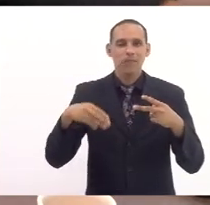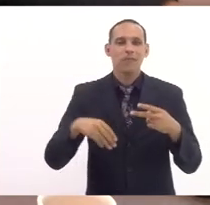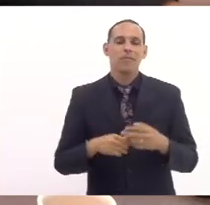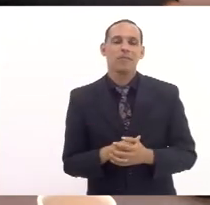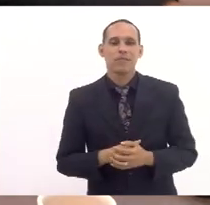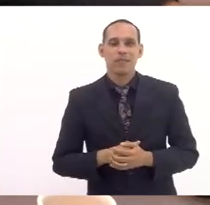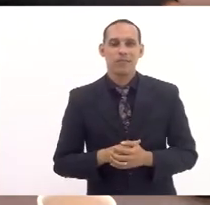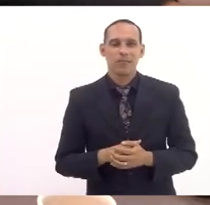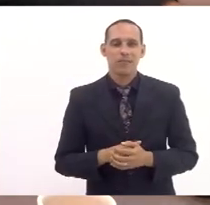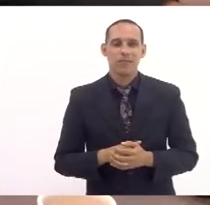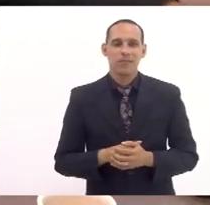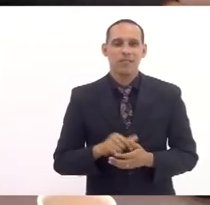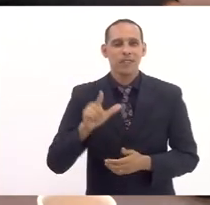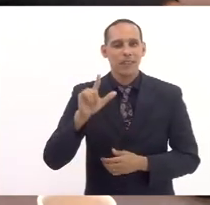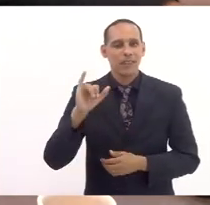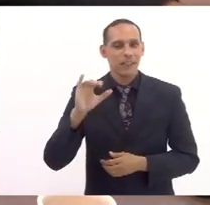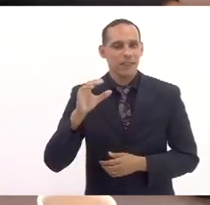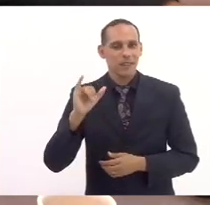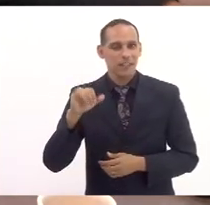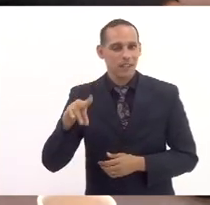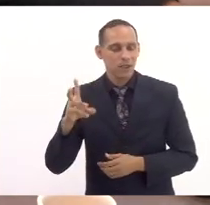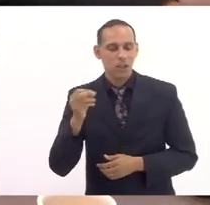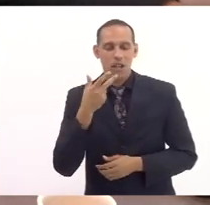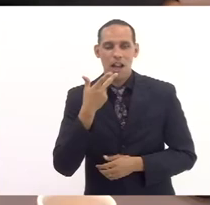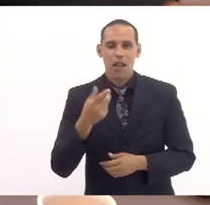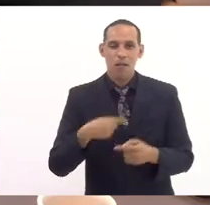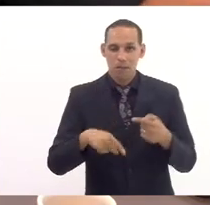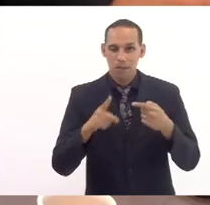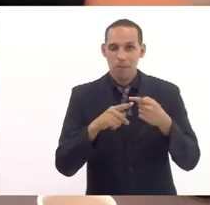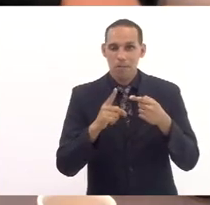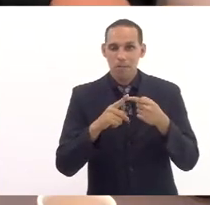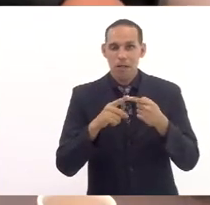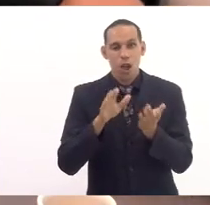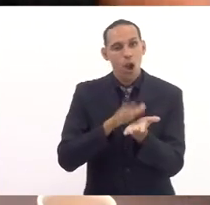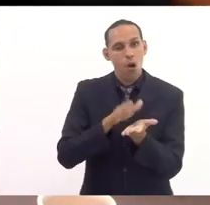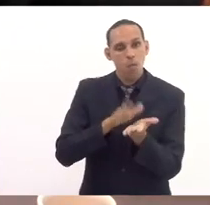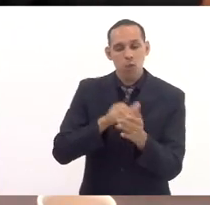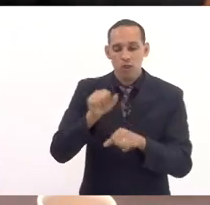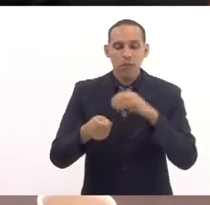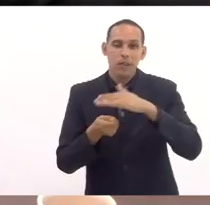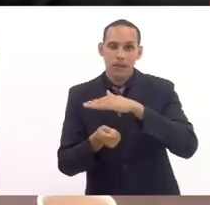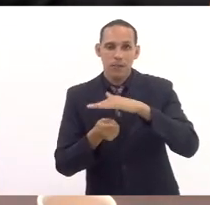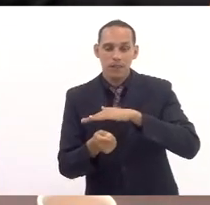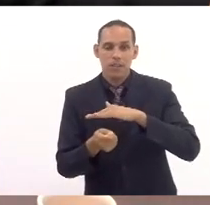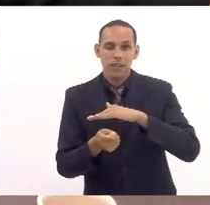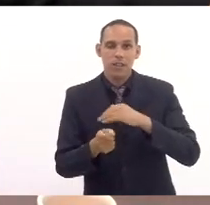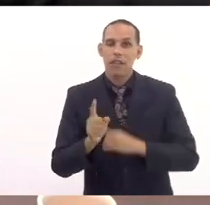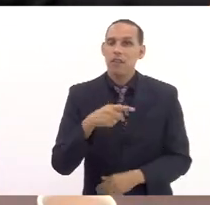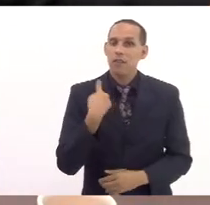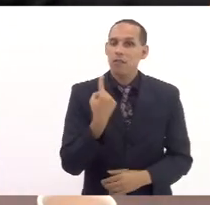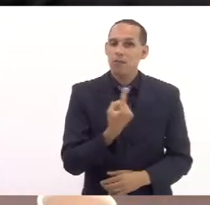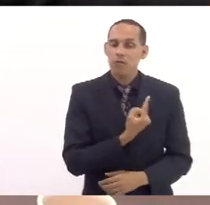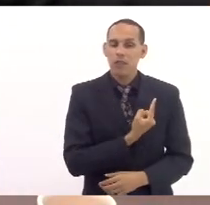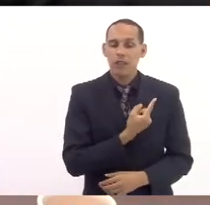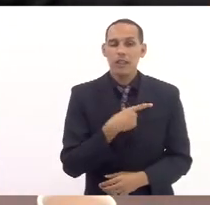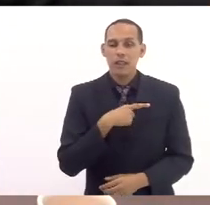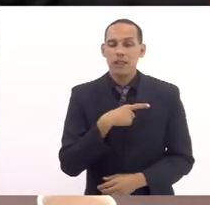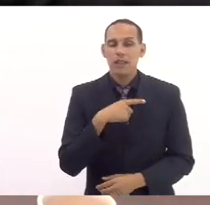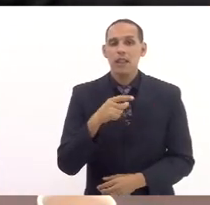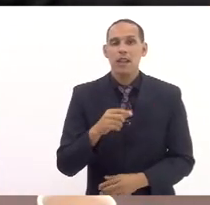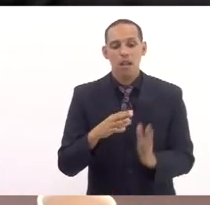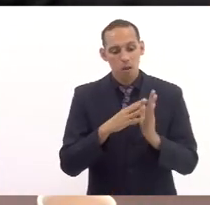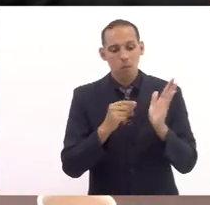pelo Licínio. Em relação à conversão de multa em investimento, a gente já tem um